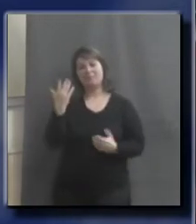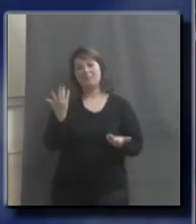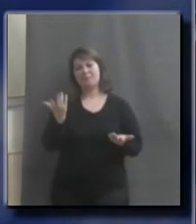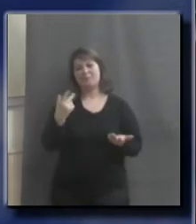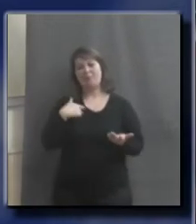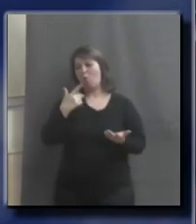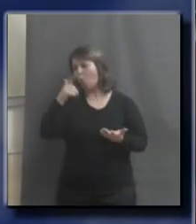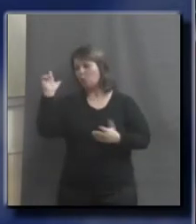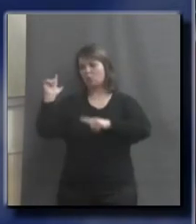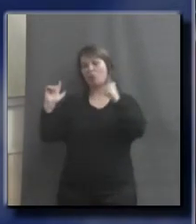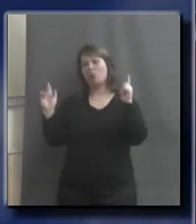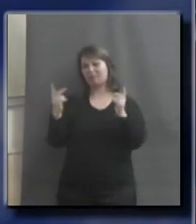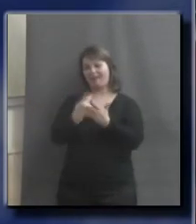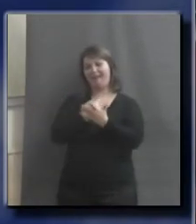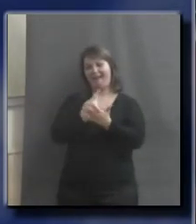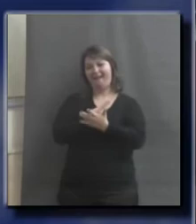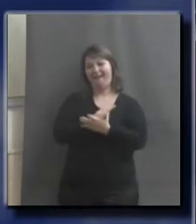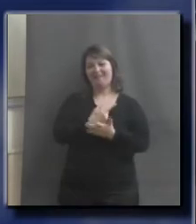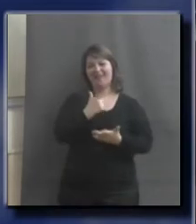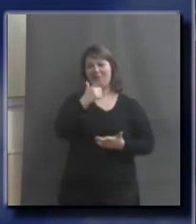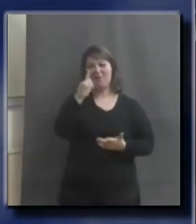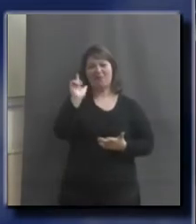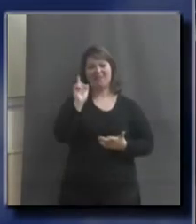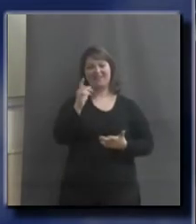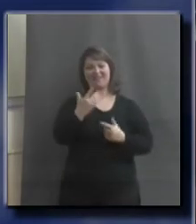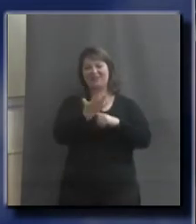professora Liliane não dava 10.